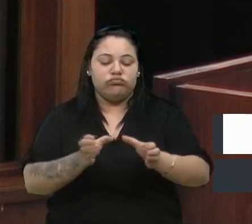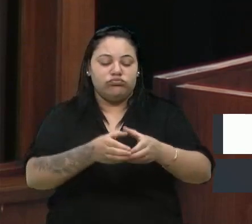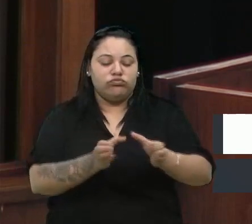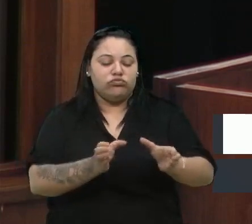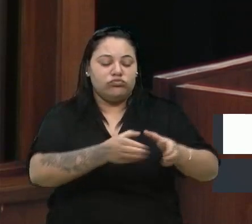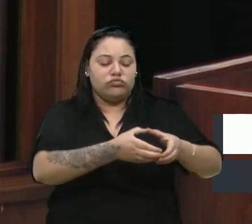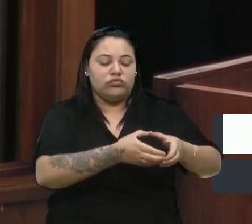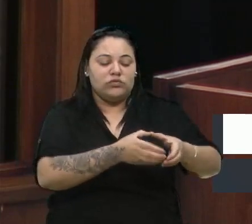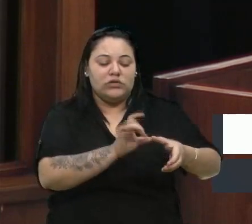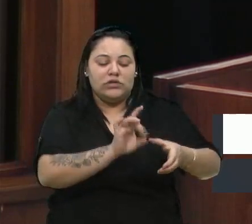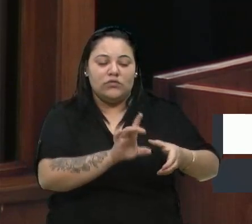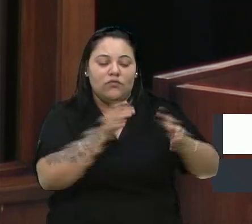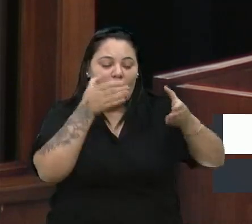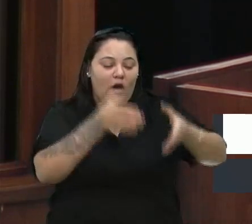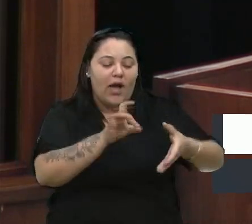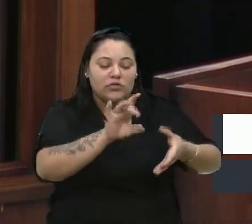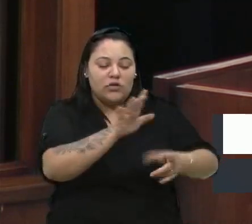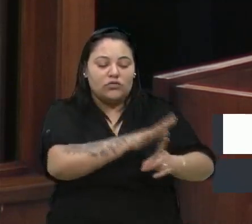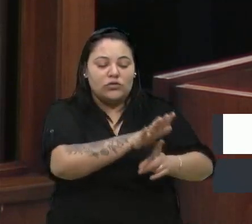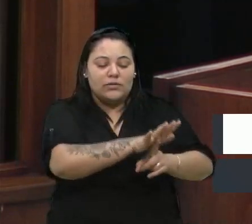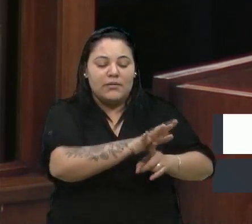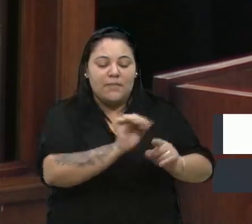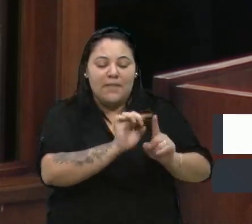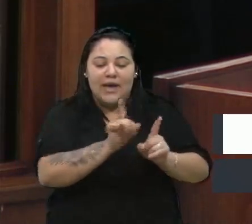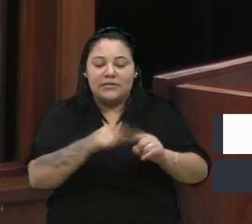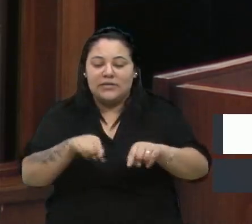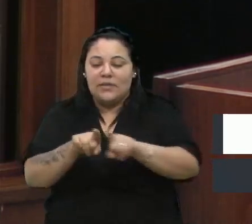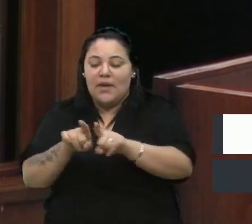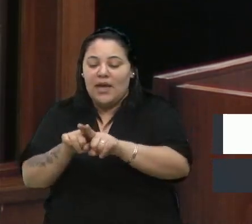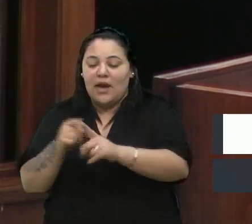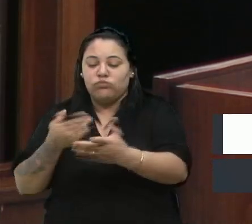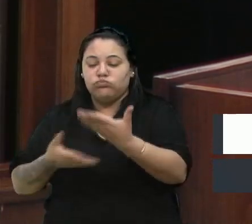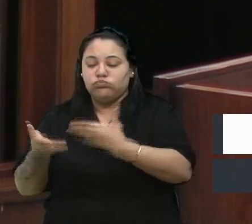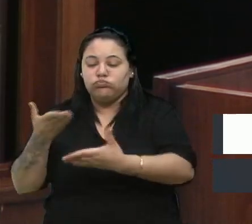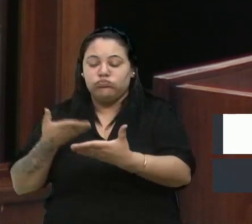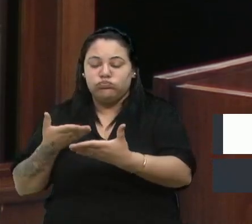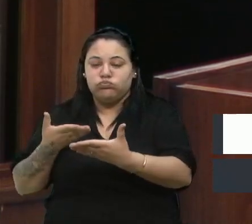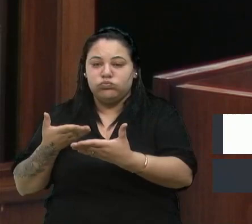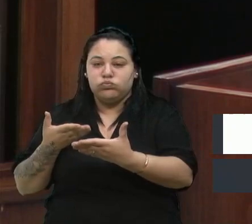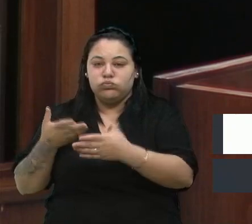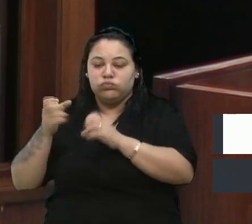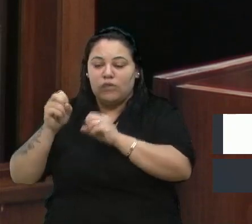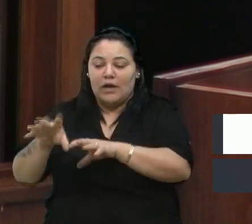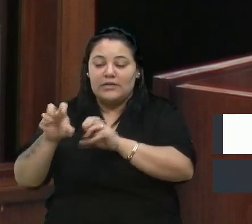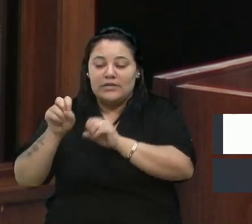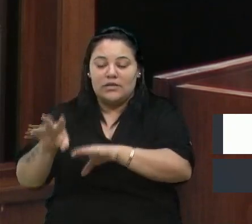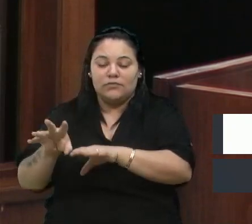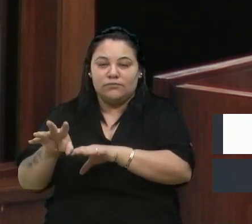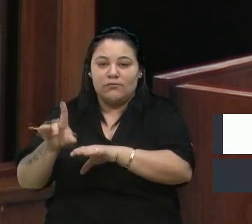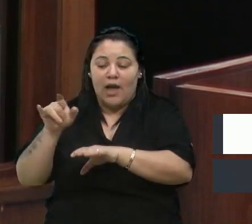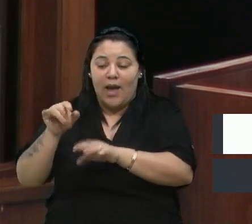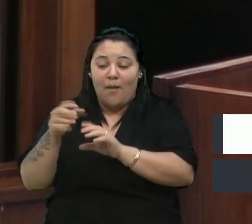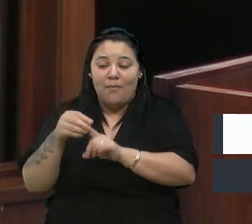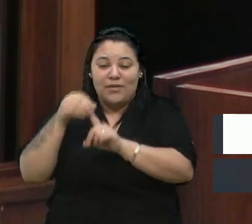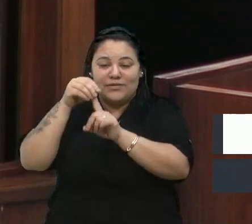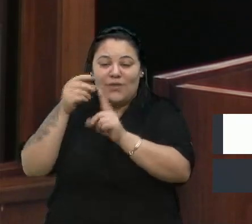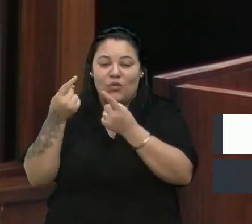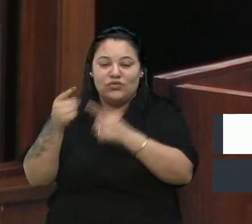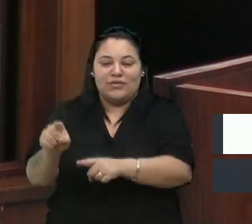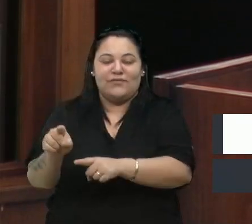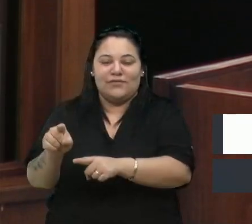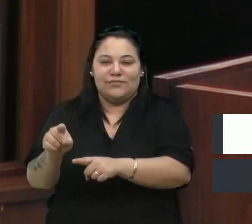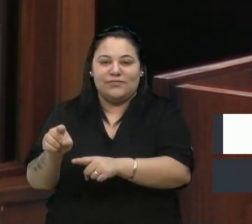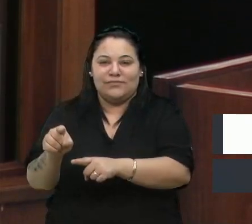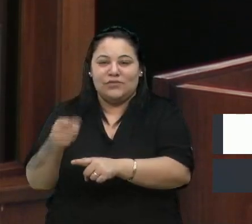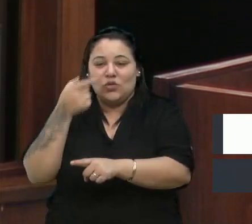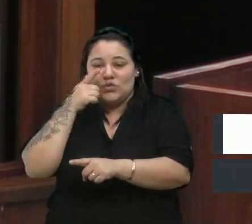da demanda, mas em suprir uma demanda ensinando. Esse é o nosso desafio. É poder assumir